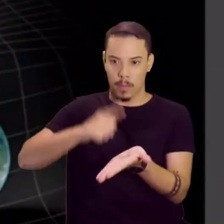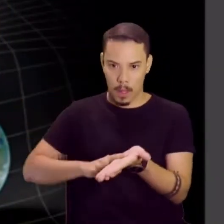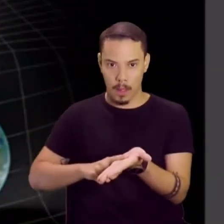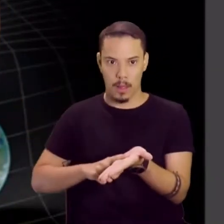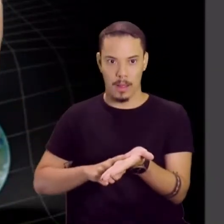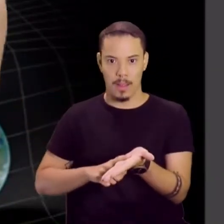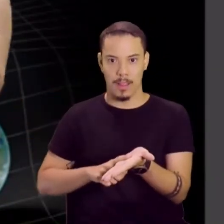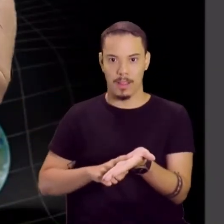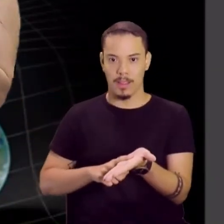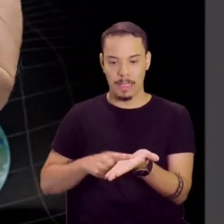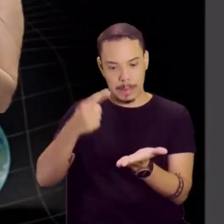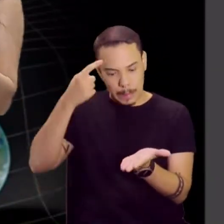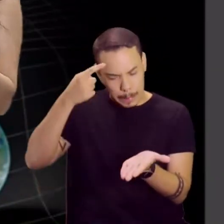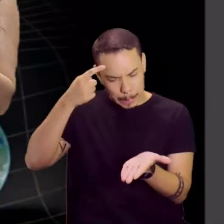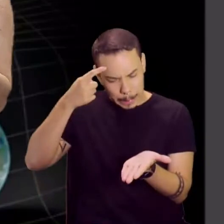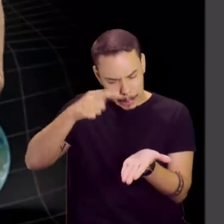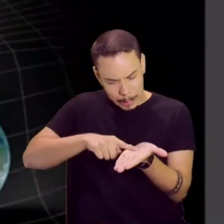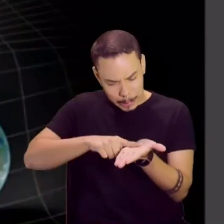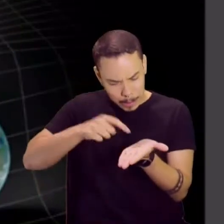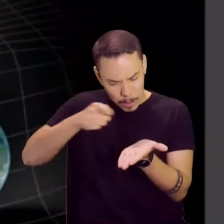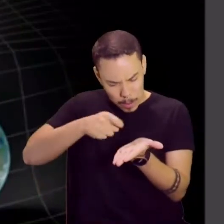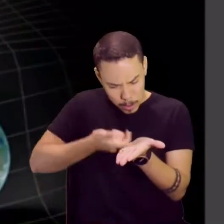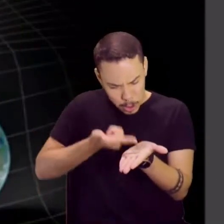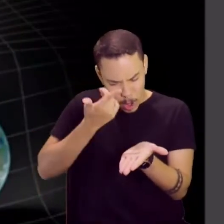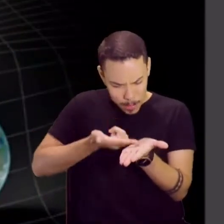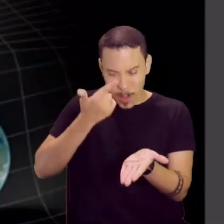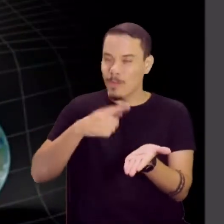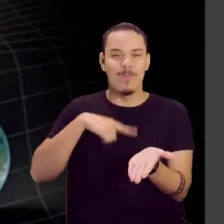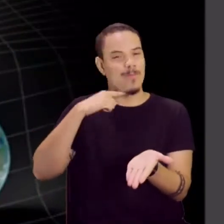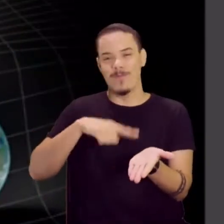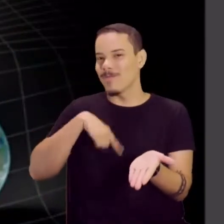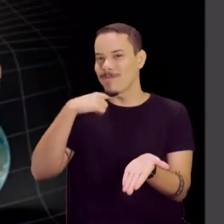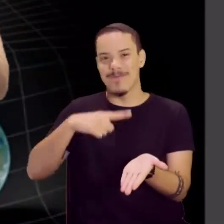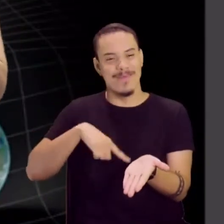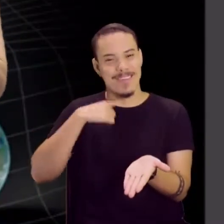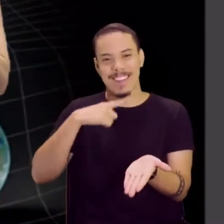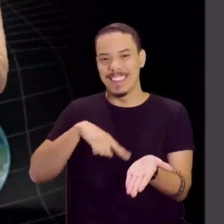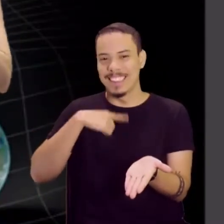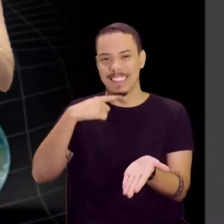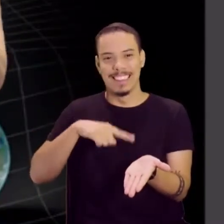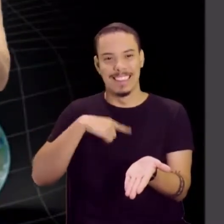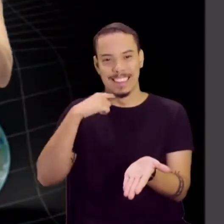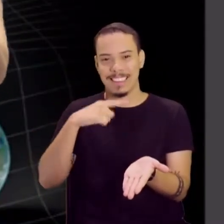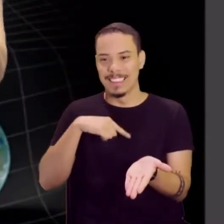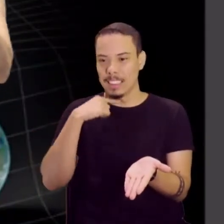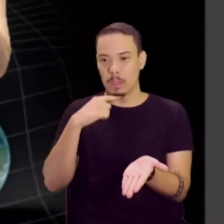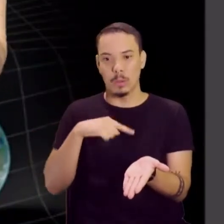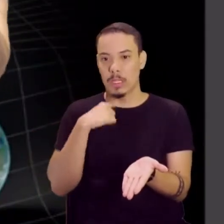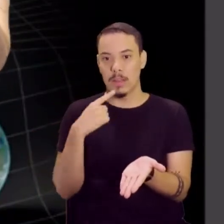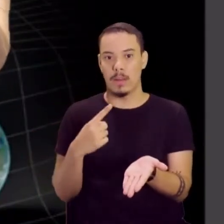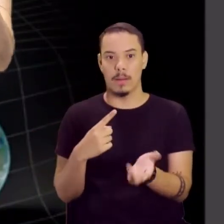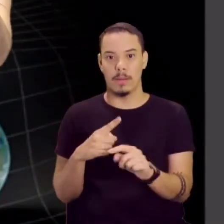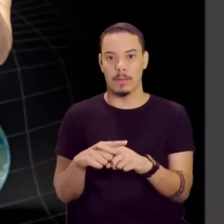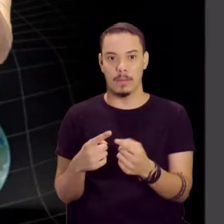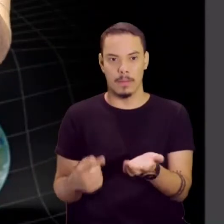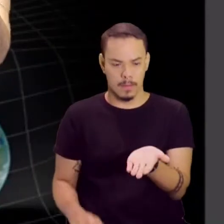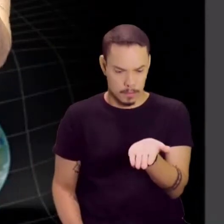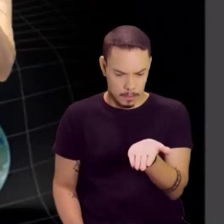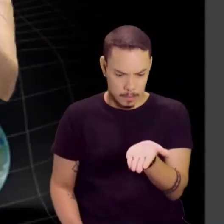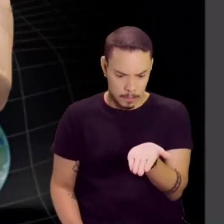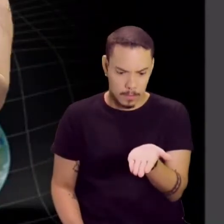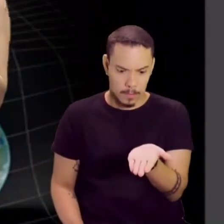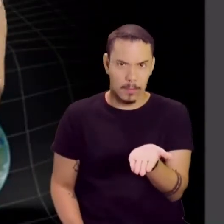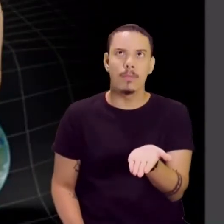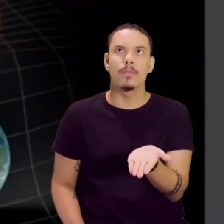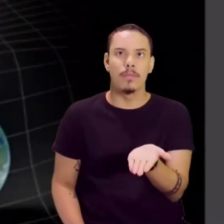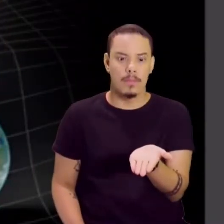mental, Deise. Não tem, poxa, professor, eu queria ter, né? Você é um mutante, né? Mas o Magneto não conseguiria também, porque ela é borracha, é